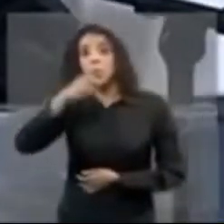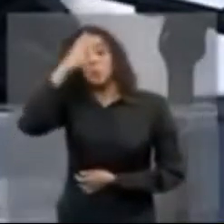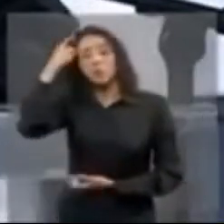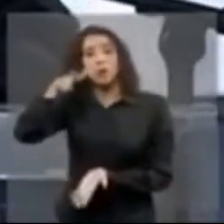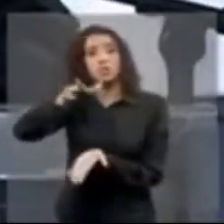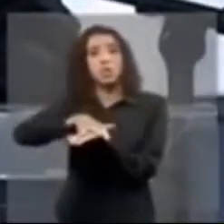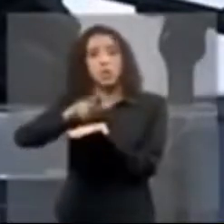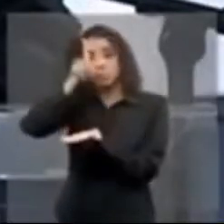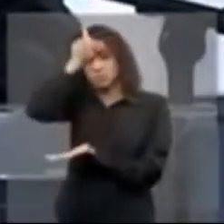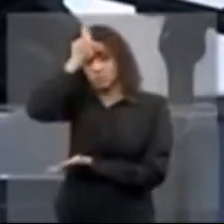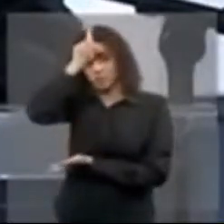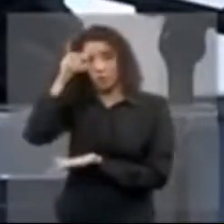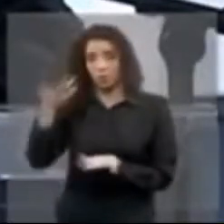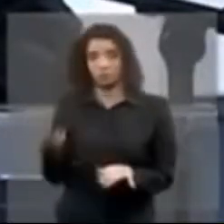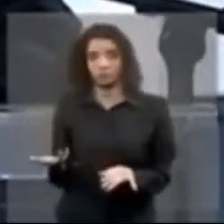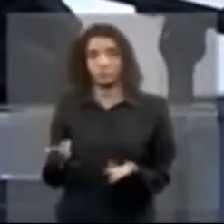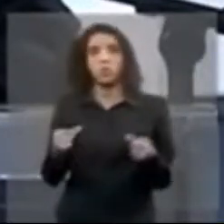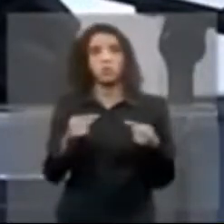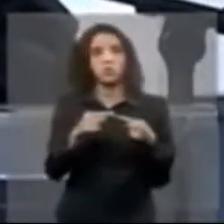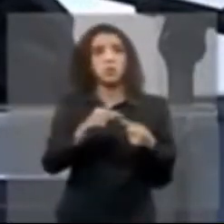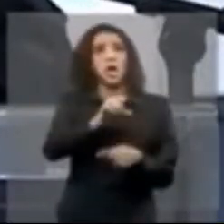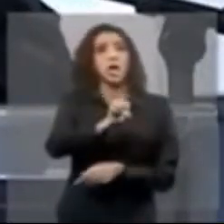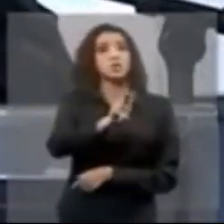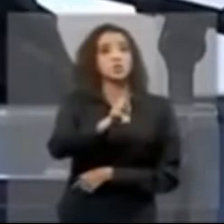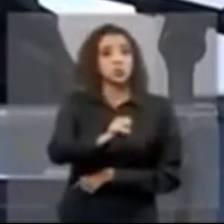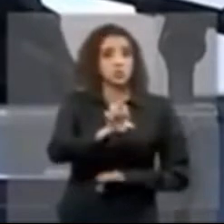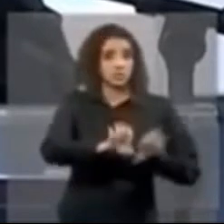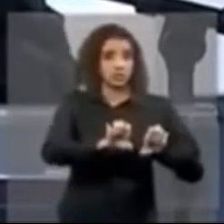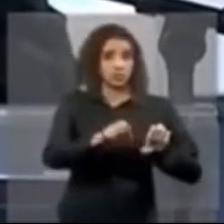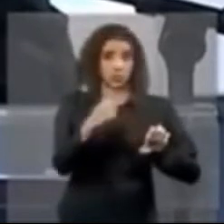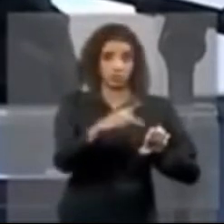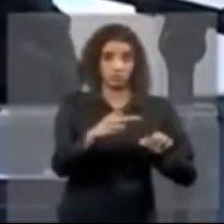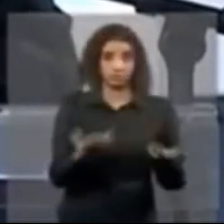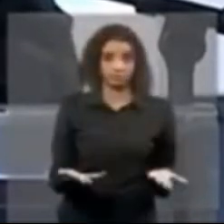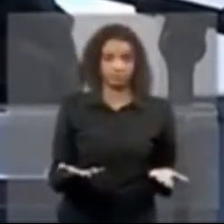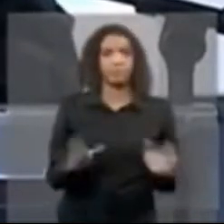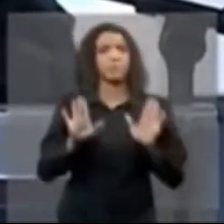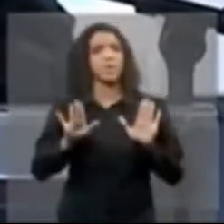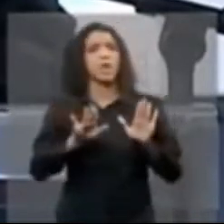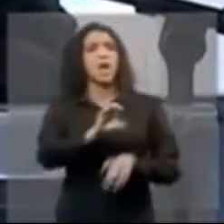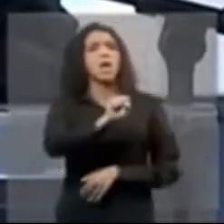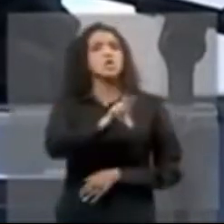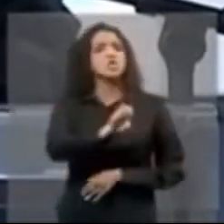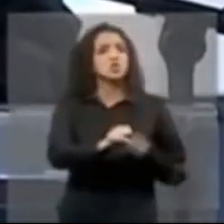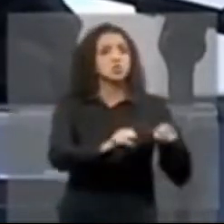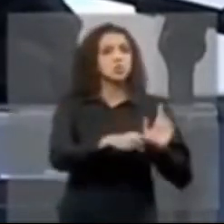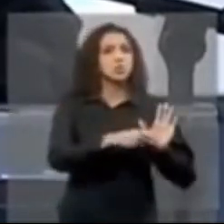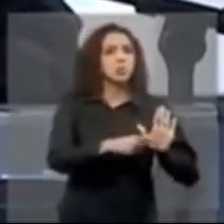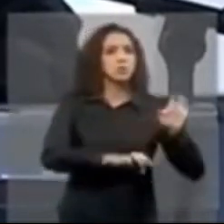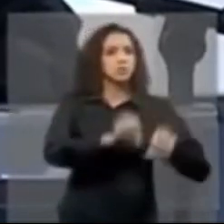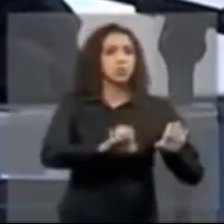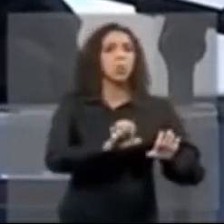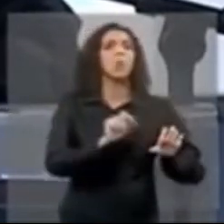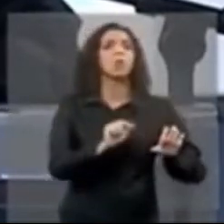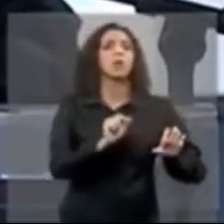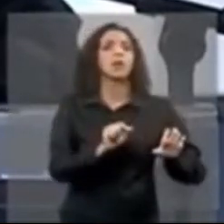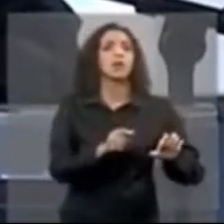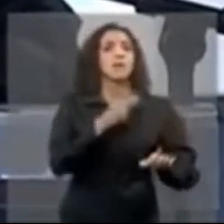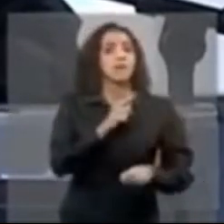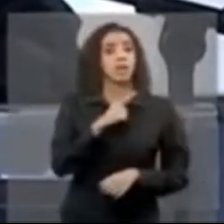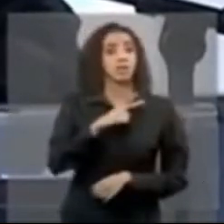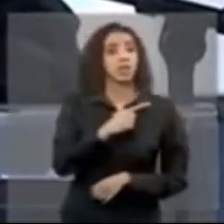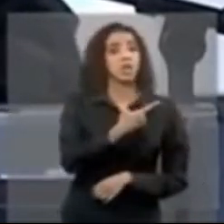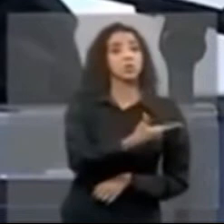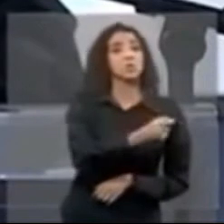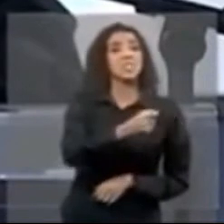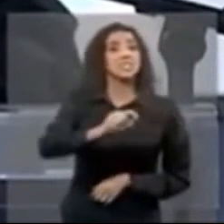o que conferiria com os dados do SUS. Ora, os dados do SUS apontam haver 200 mil internações